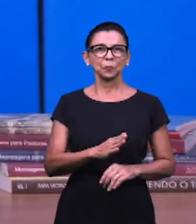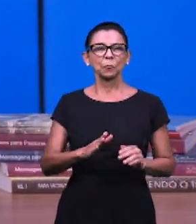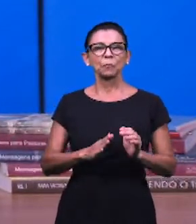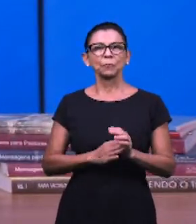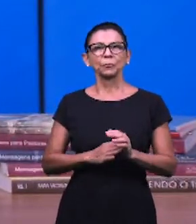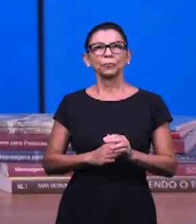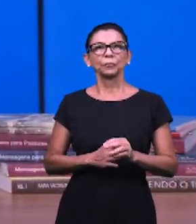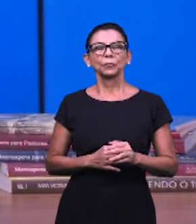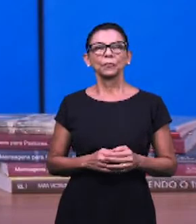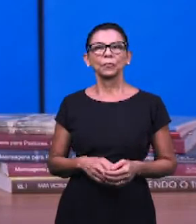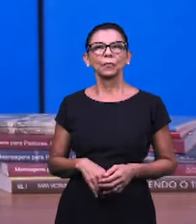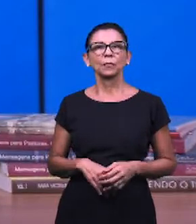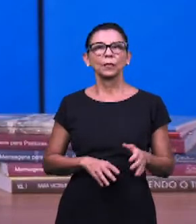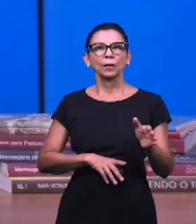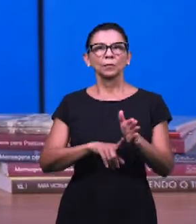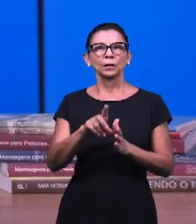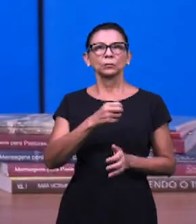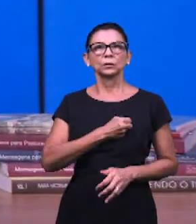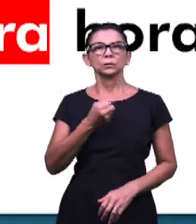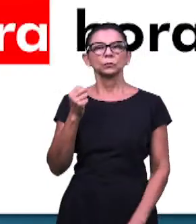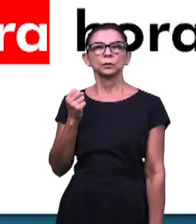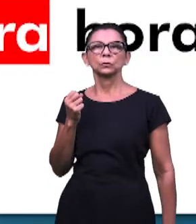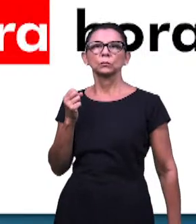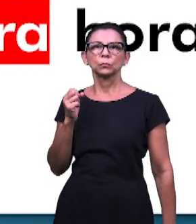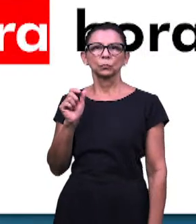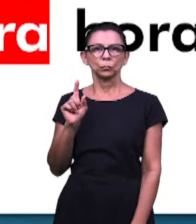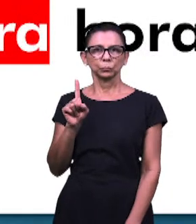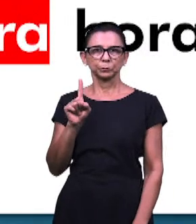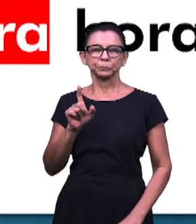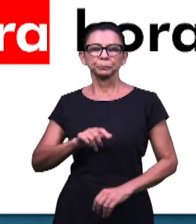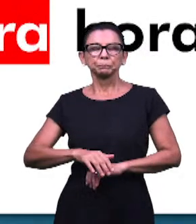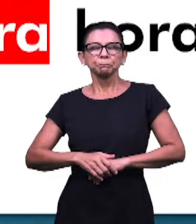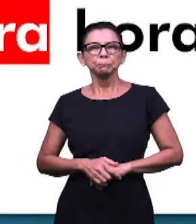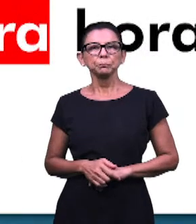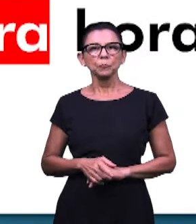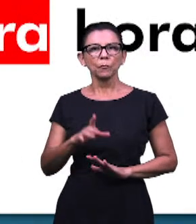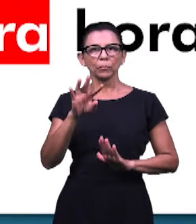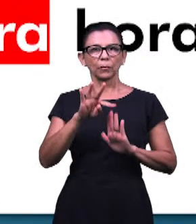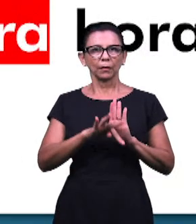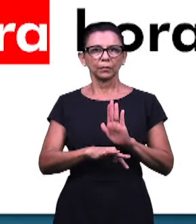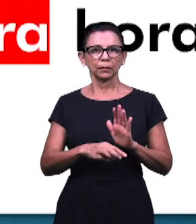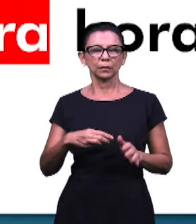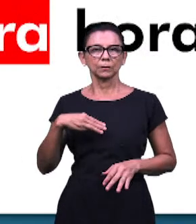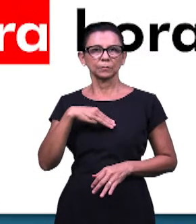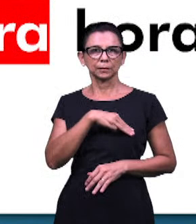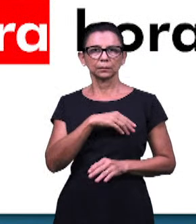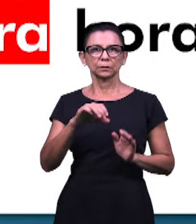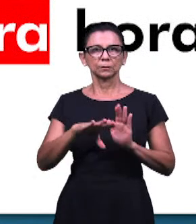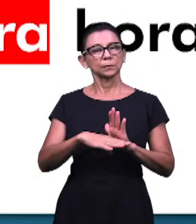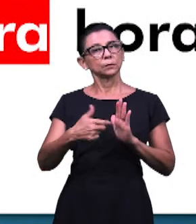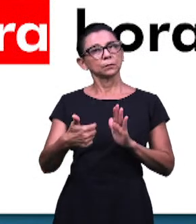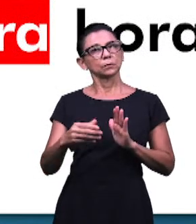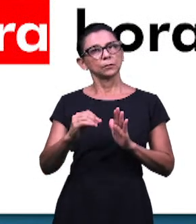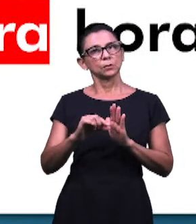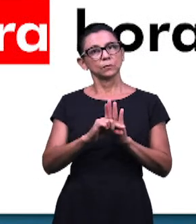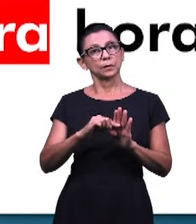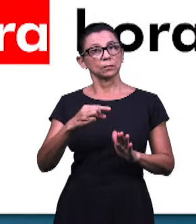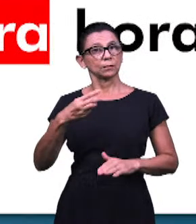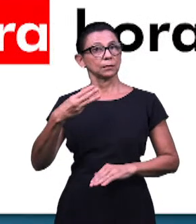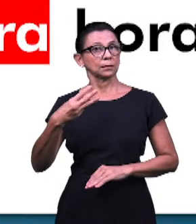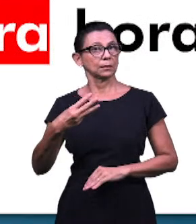primeira pergunta. E a nossa primeira pergunta é a seguinte: lendo os textos de Mateus capítulo 20,